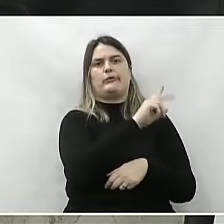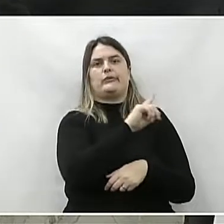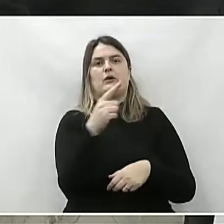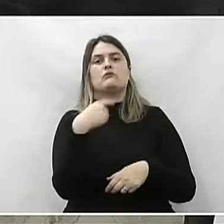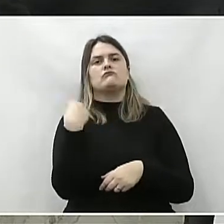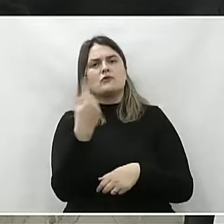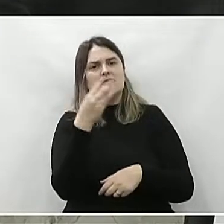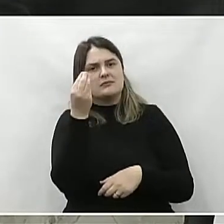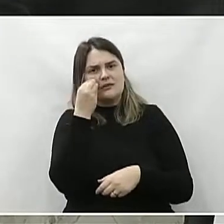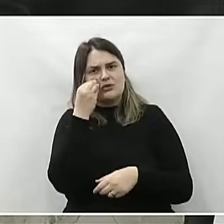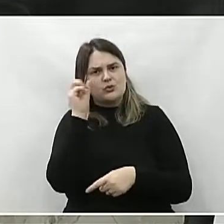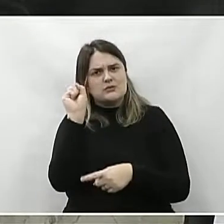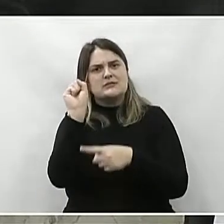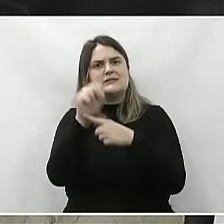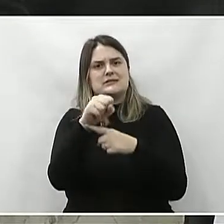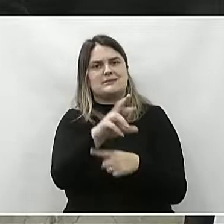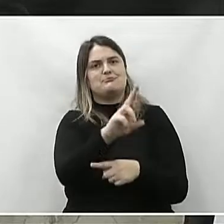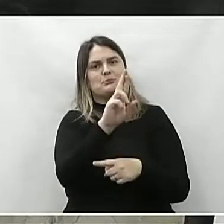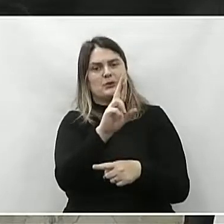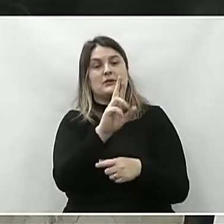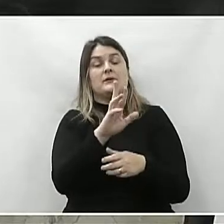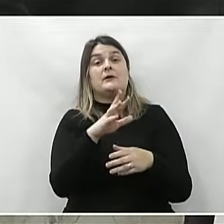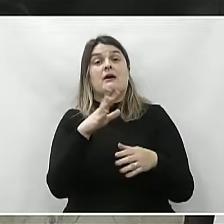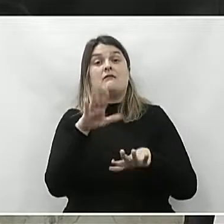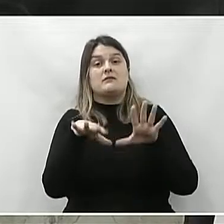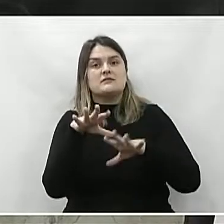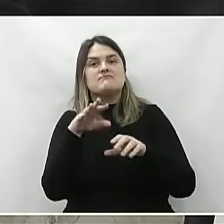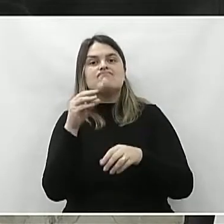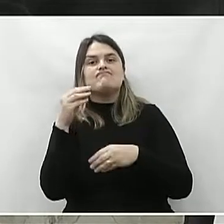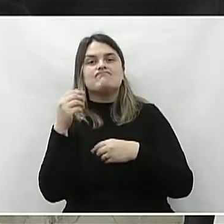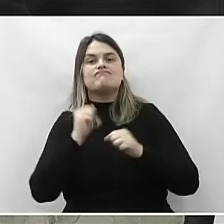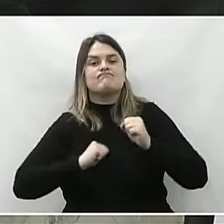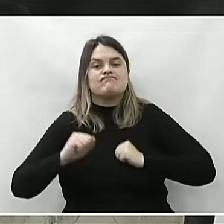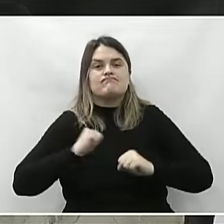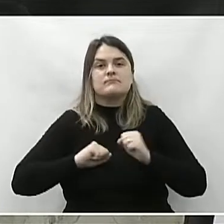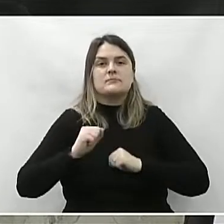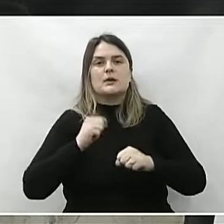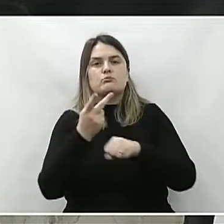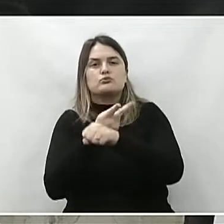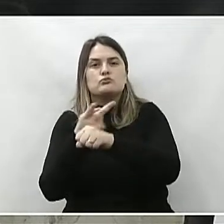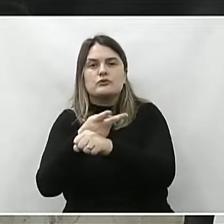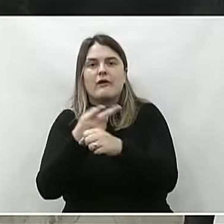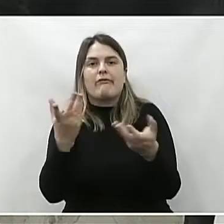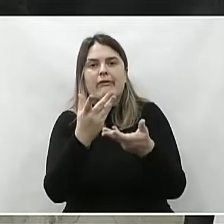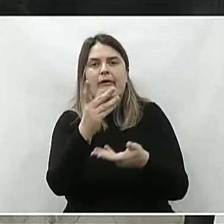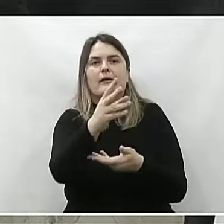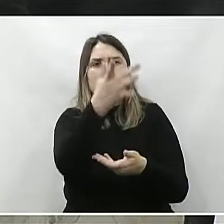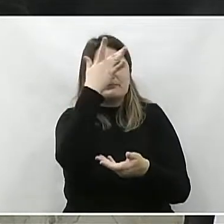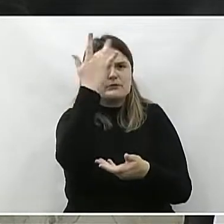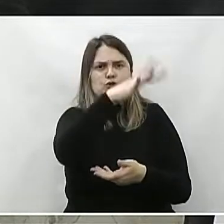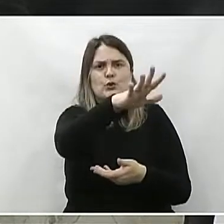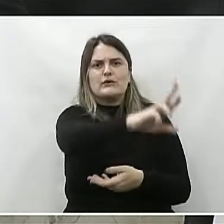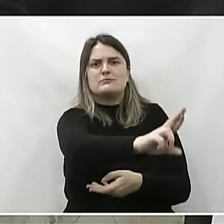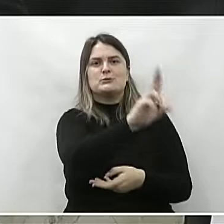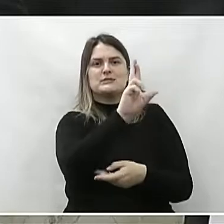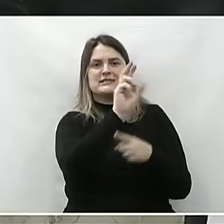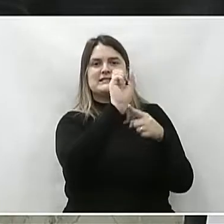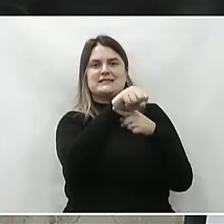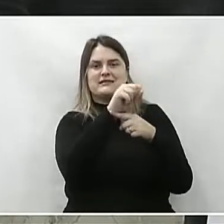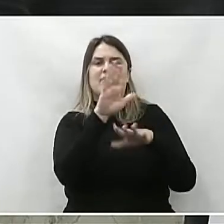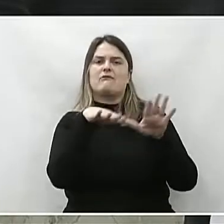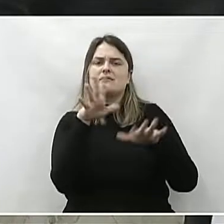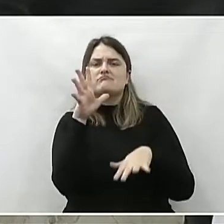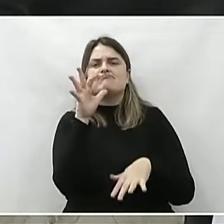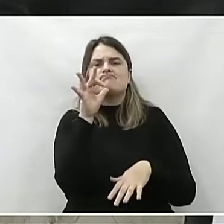sim. Toda vez que a gente vai buscar o anseio da nossa comunidade, a gente está indo em busca do sim. Às vezes ele demora, como vocês mesmos